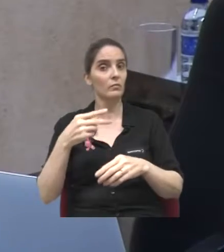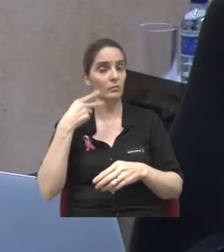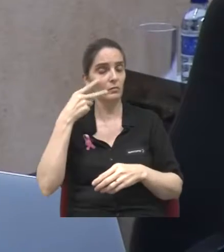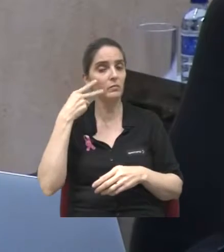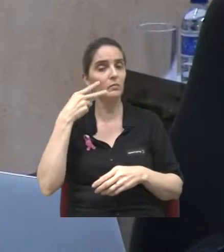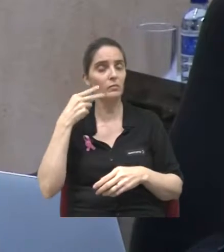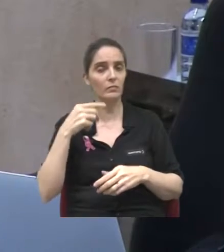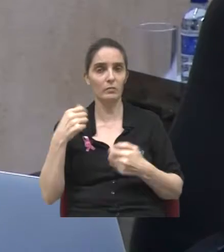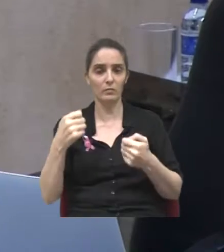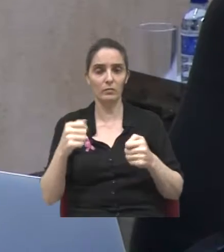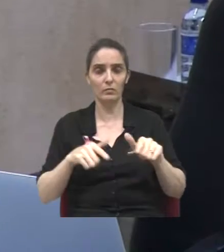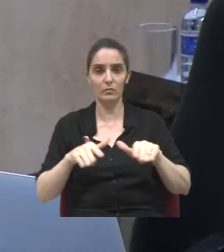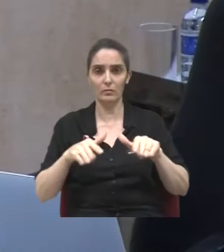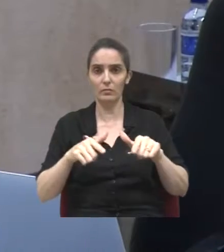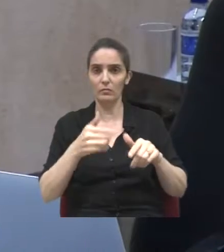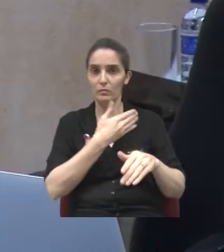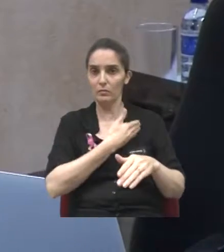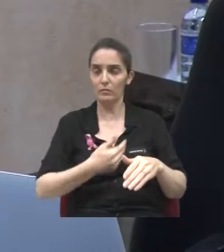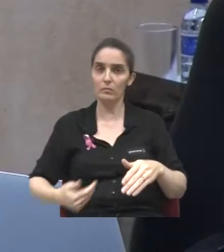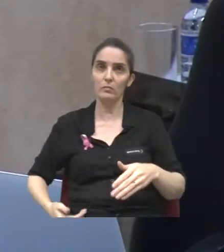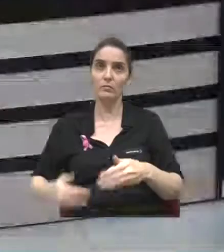Obrigada.